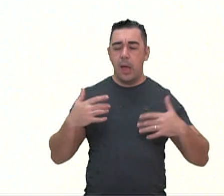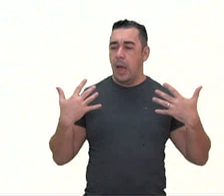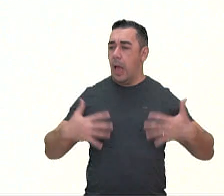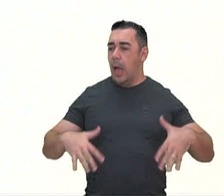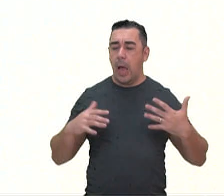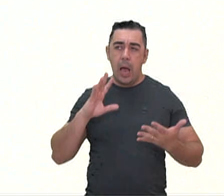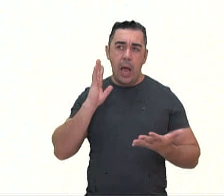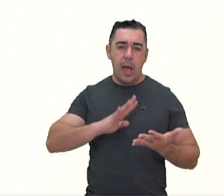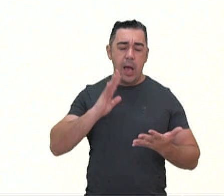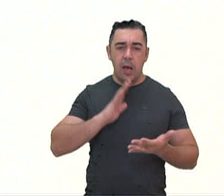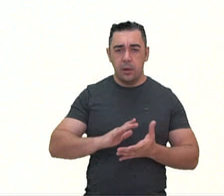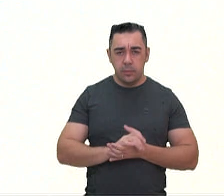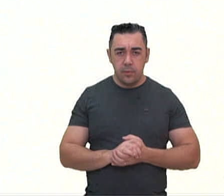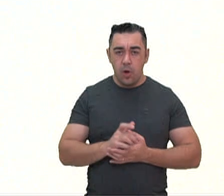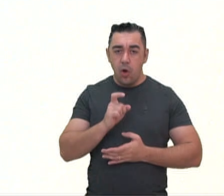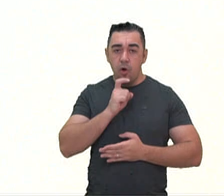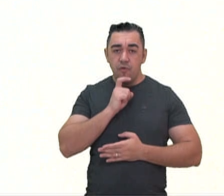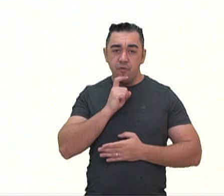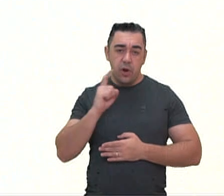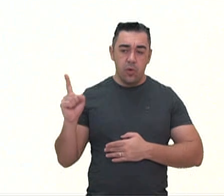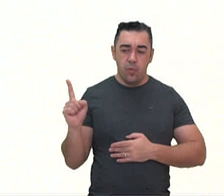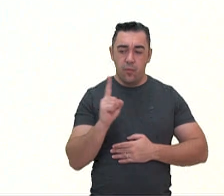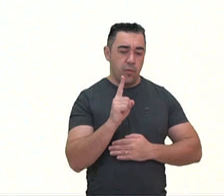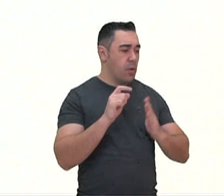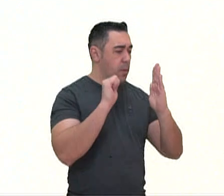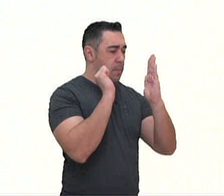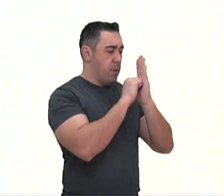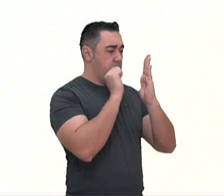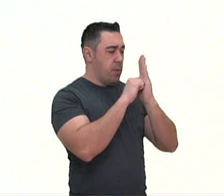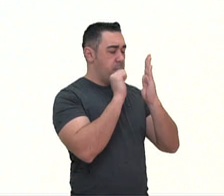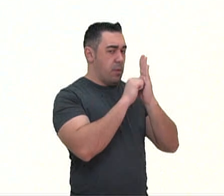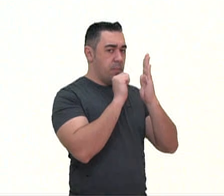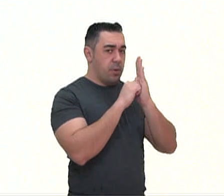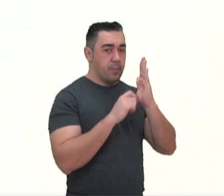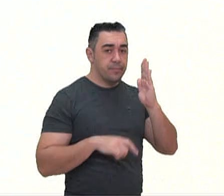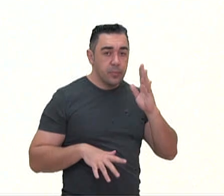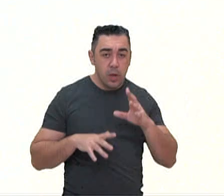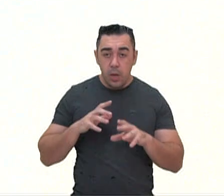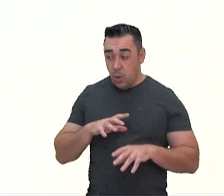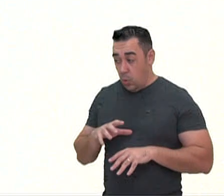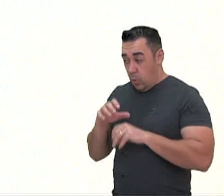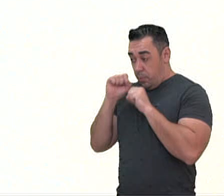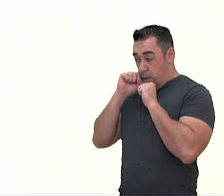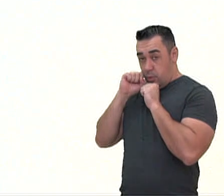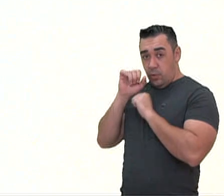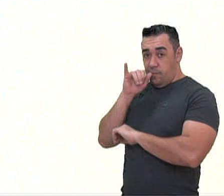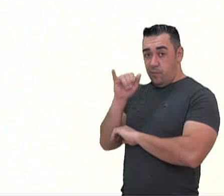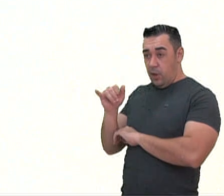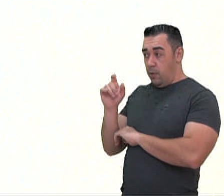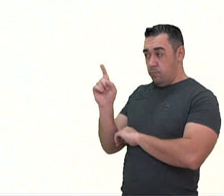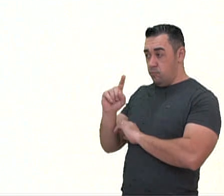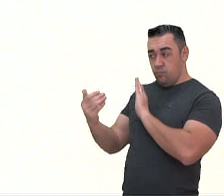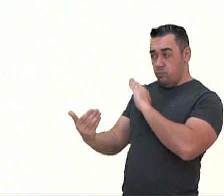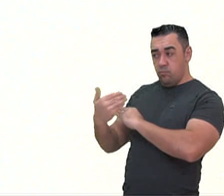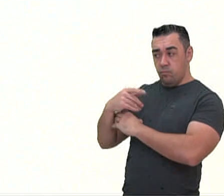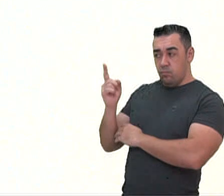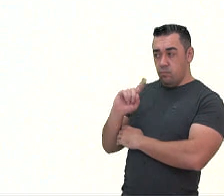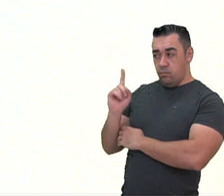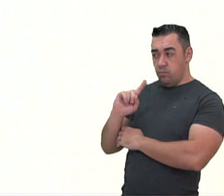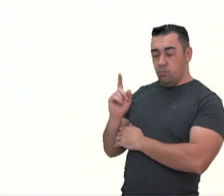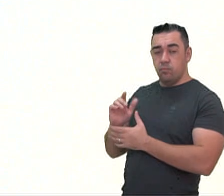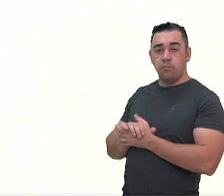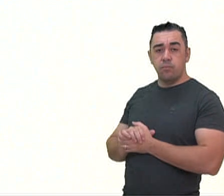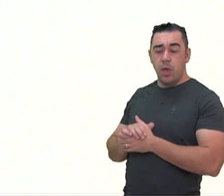hiper legal. O frio batia a porta e os cobertores comprados na loja, citada na propaganda, que eu não vou dizer o